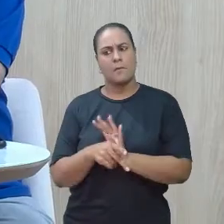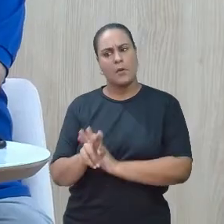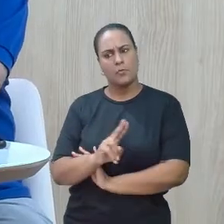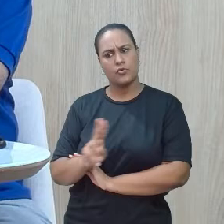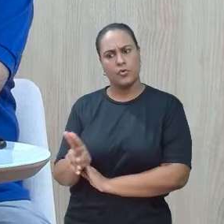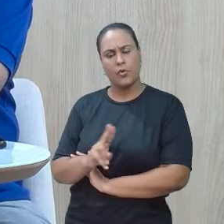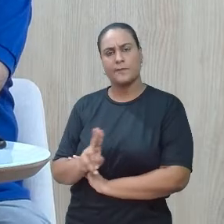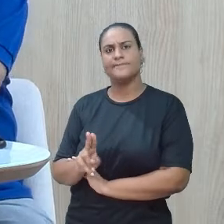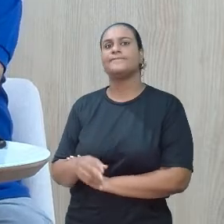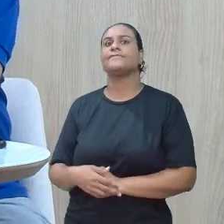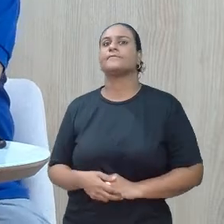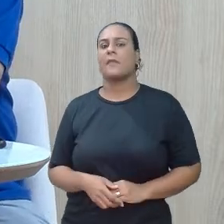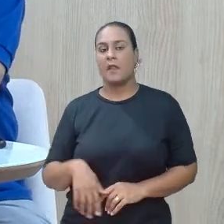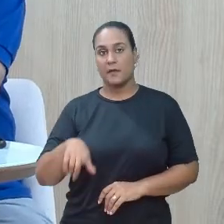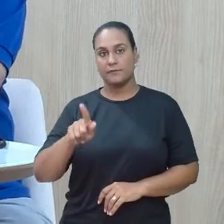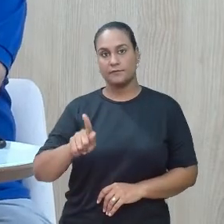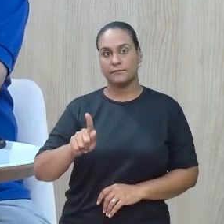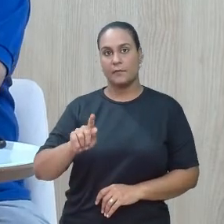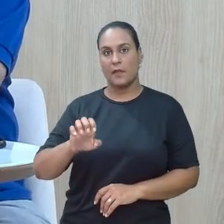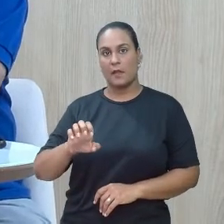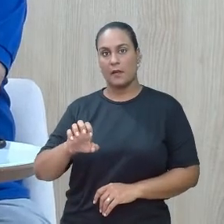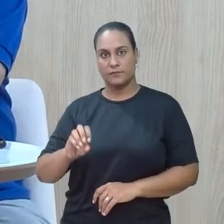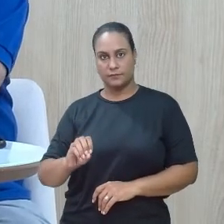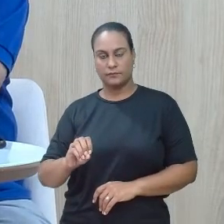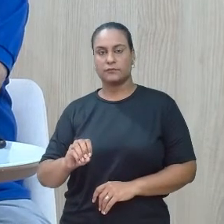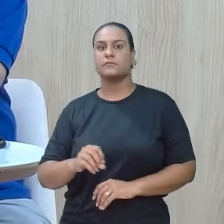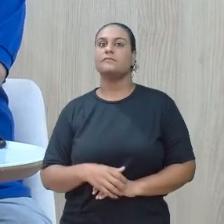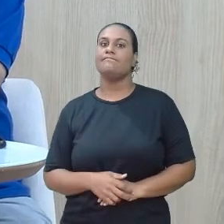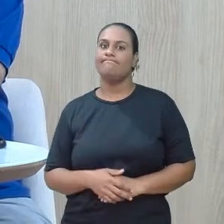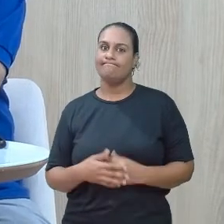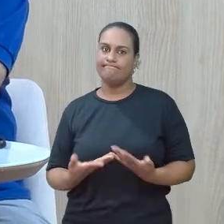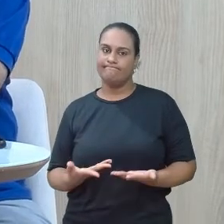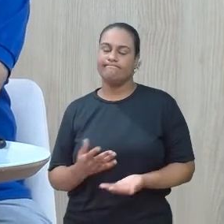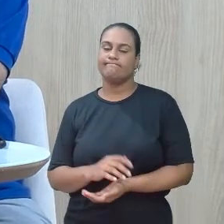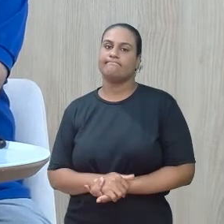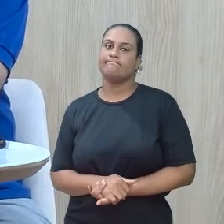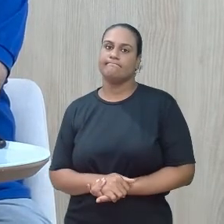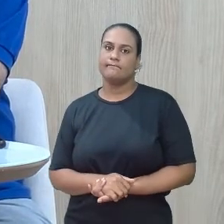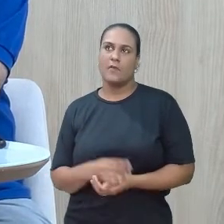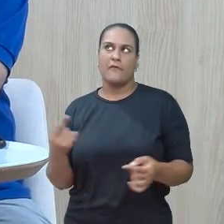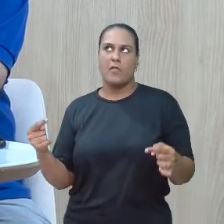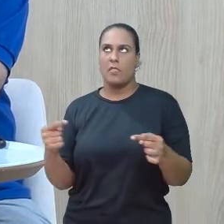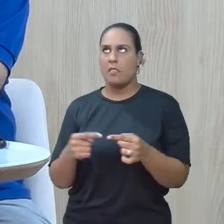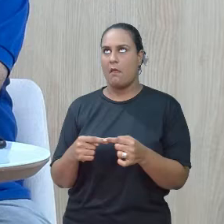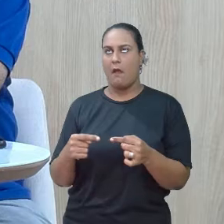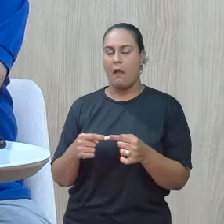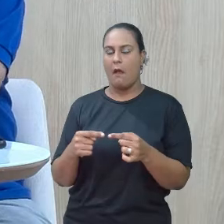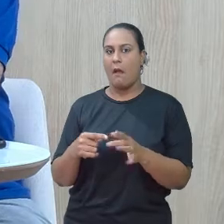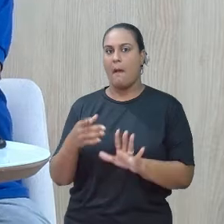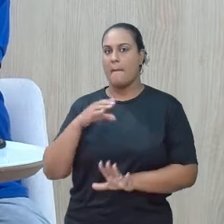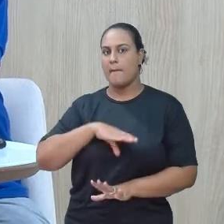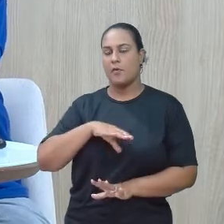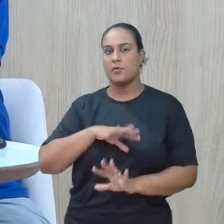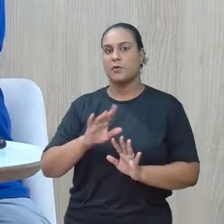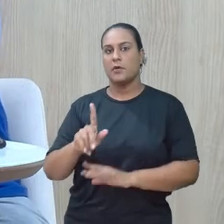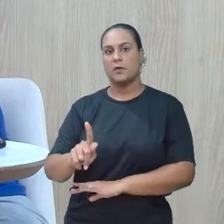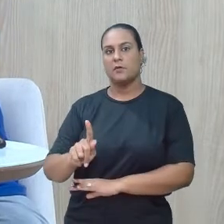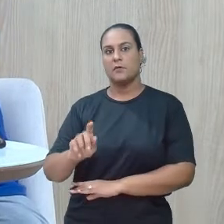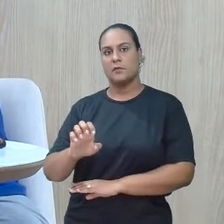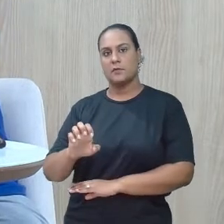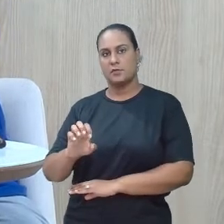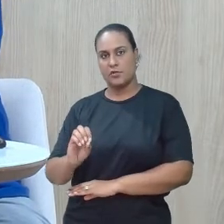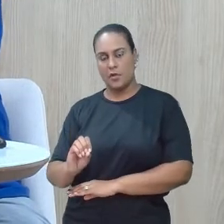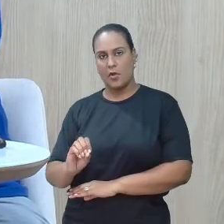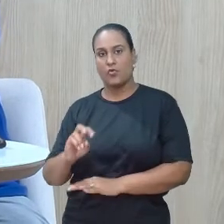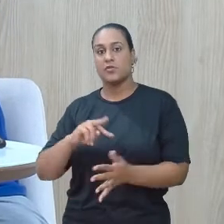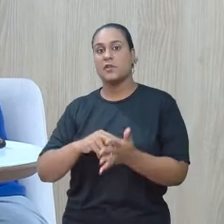Você pega ali, ó, geo, aí eu não vou me atrever a falar aqui de português, né, sufixo, prefixo, mas tem lá